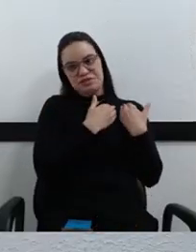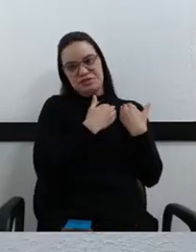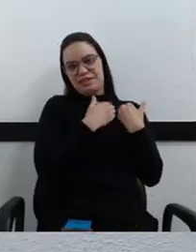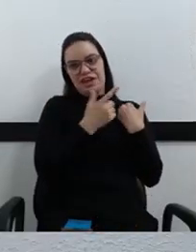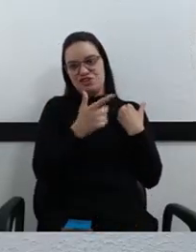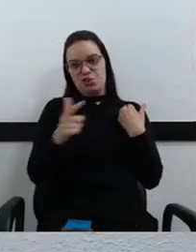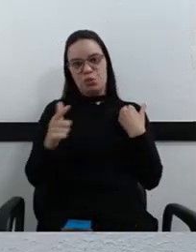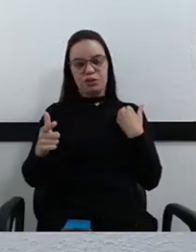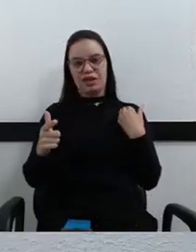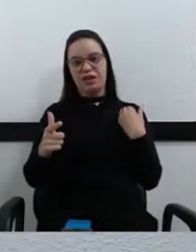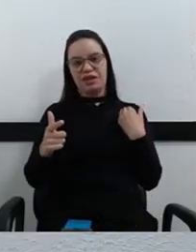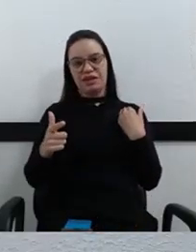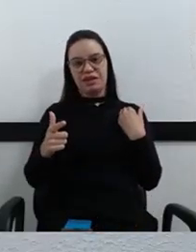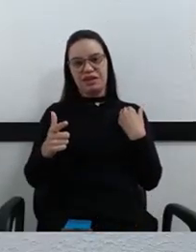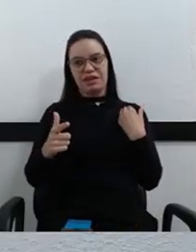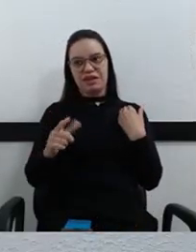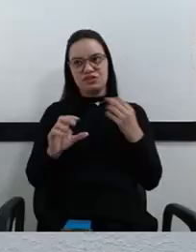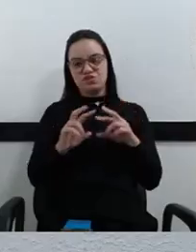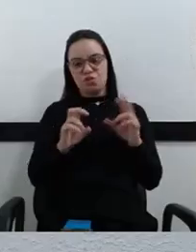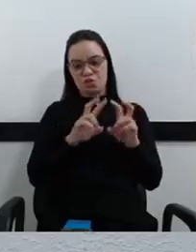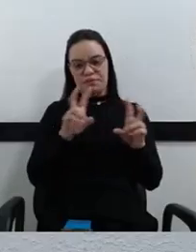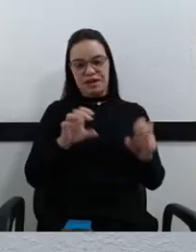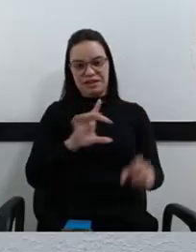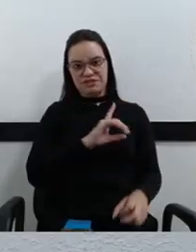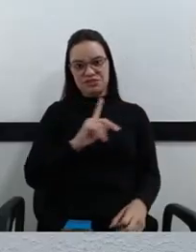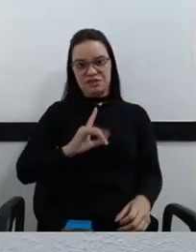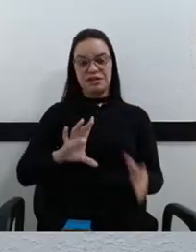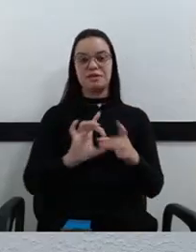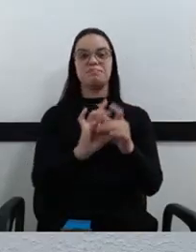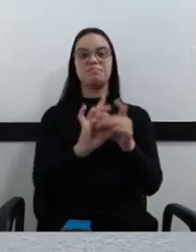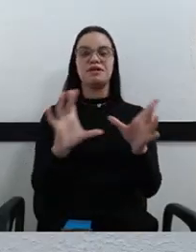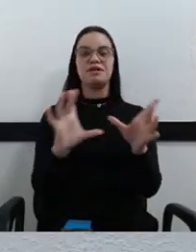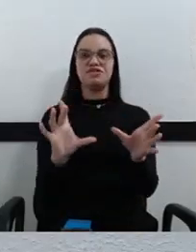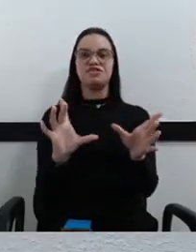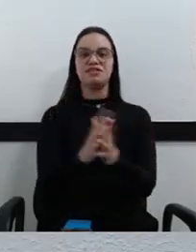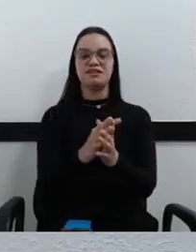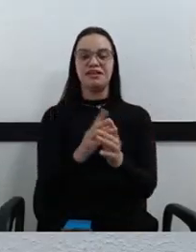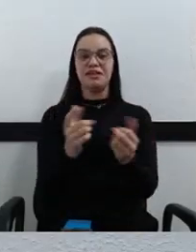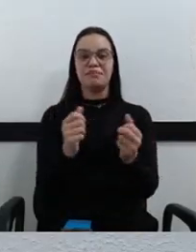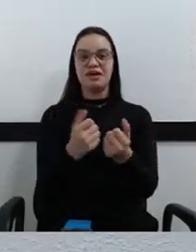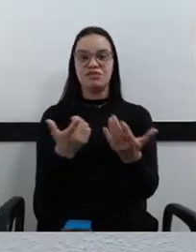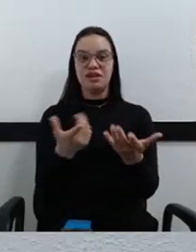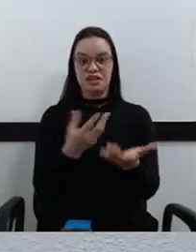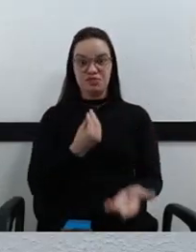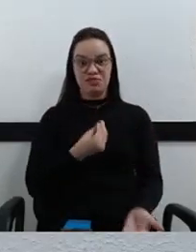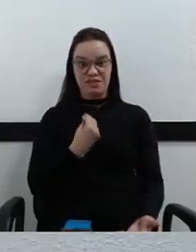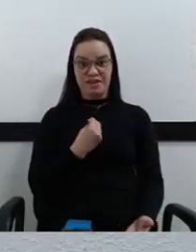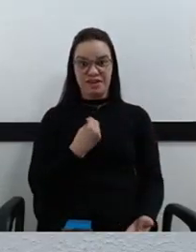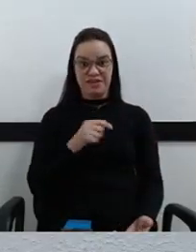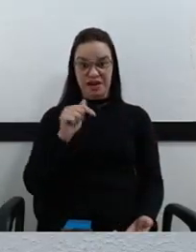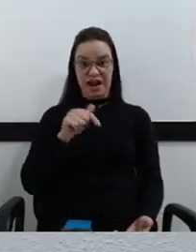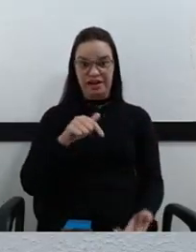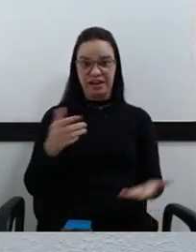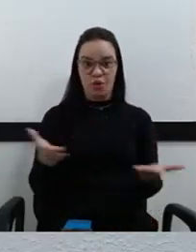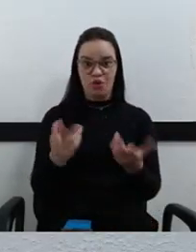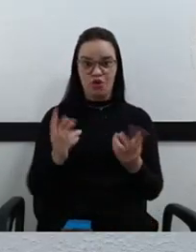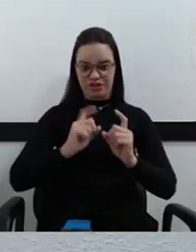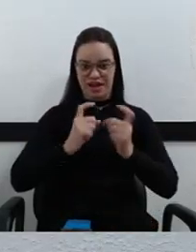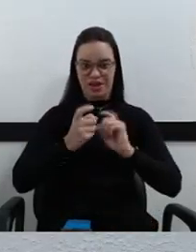da parte da Defensoria Pública permitir, ainda mais num cenário como estamos vivenciando nesse